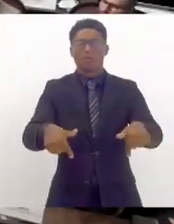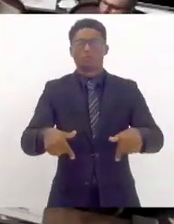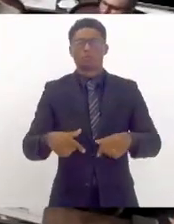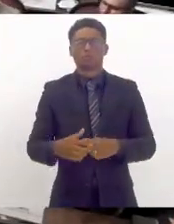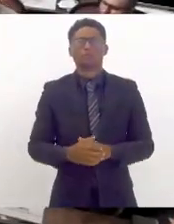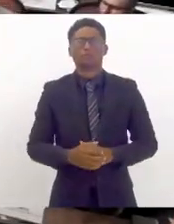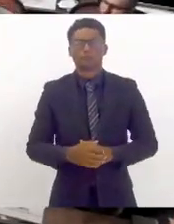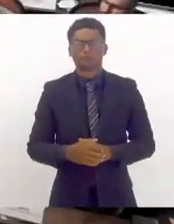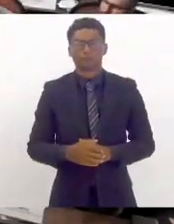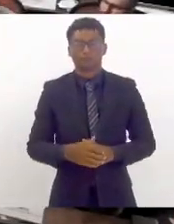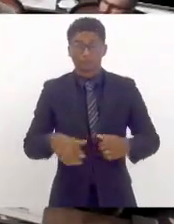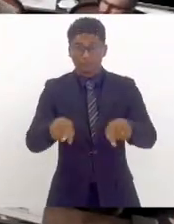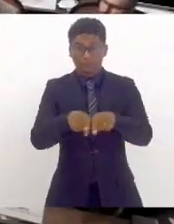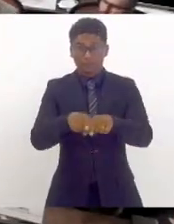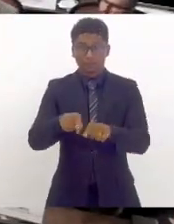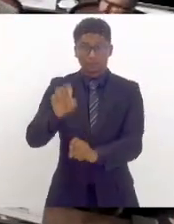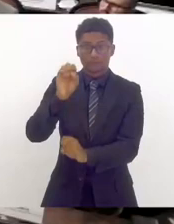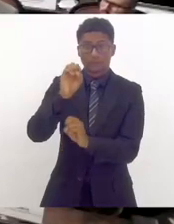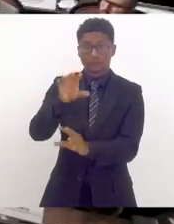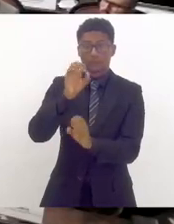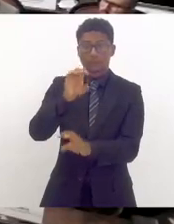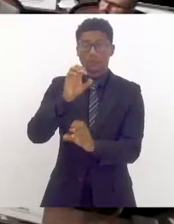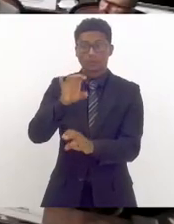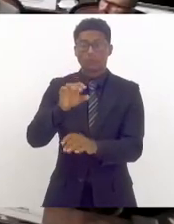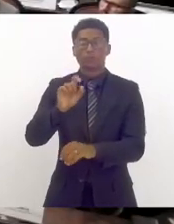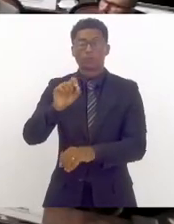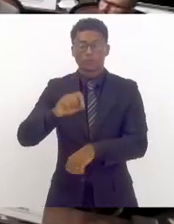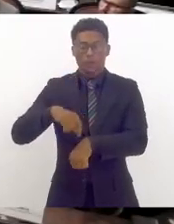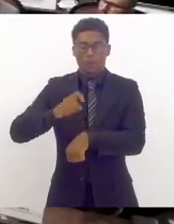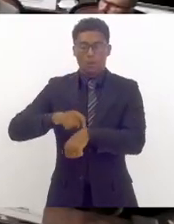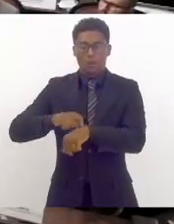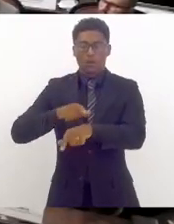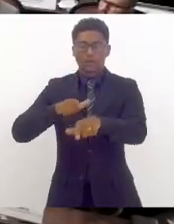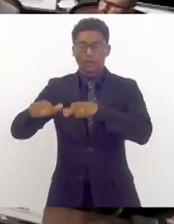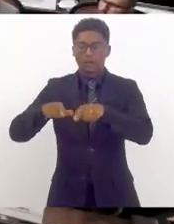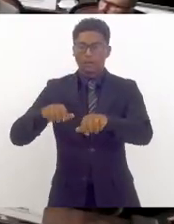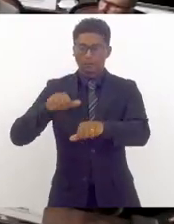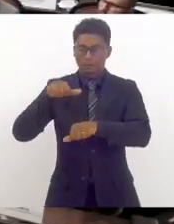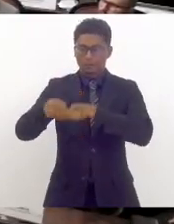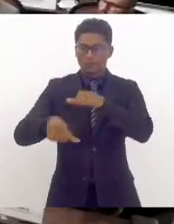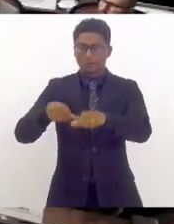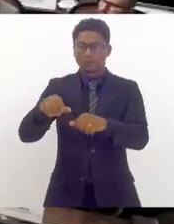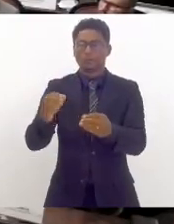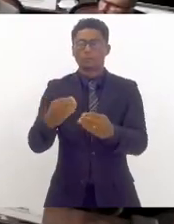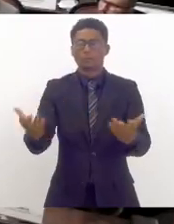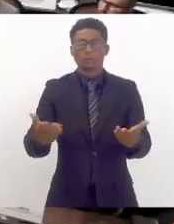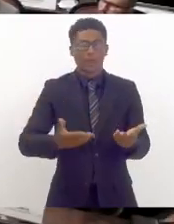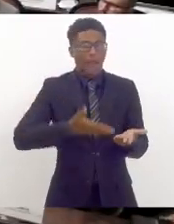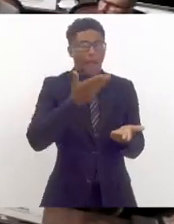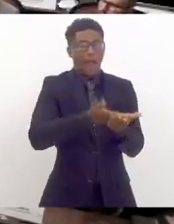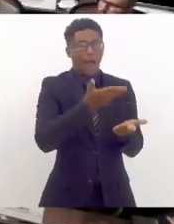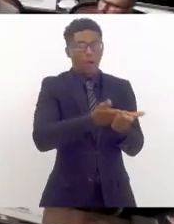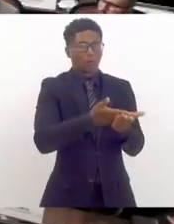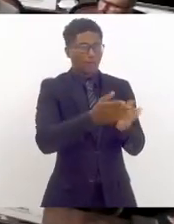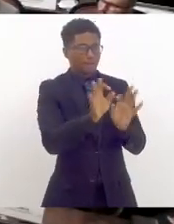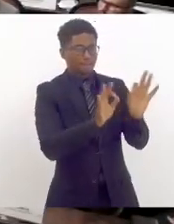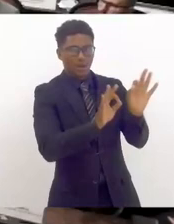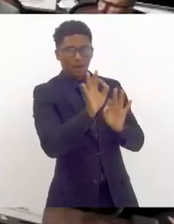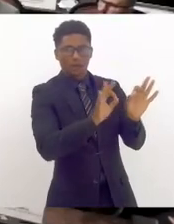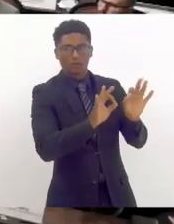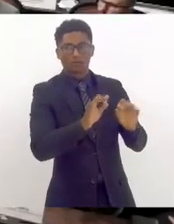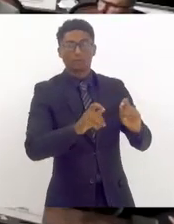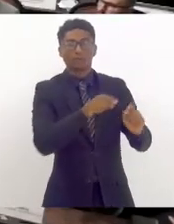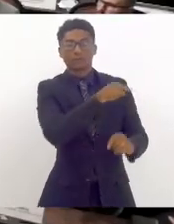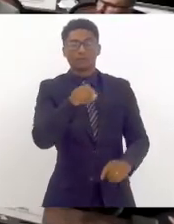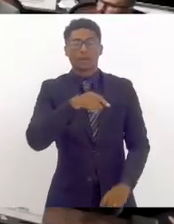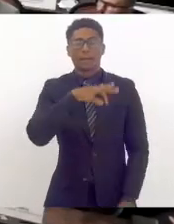Na educação, a mudança da jornada de trabalho para o planejamento das aulas garantiu a proporcionalidade da